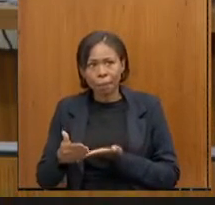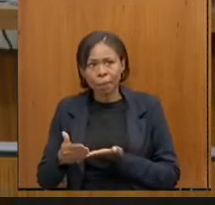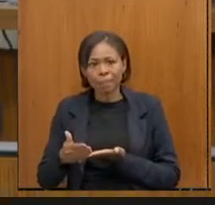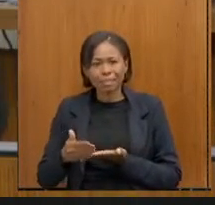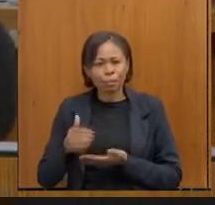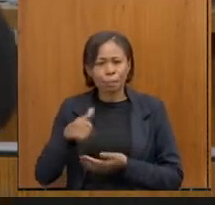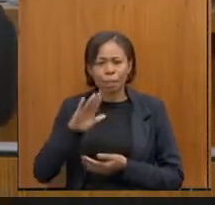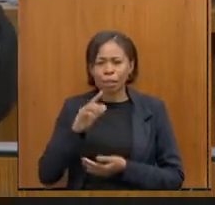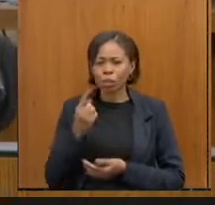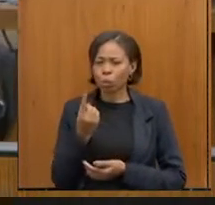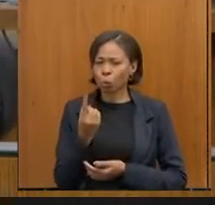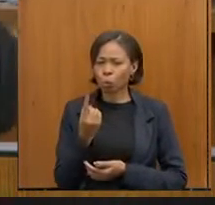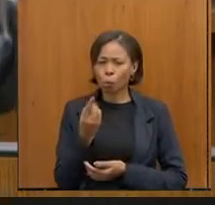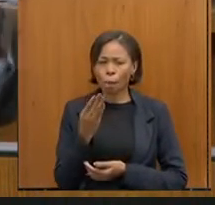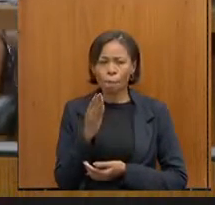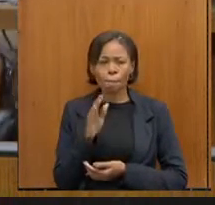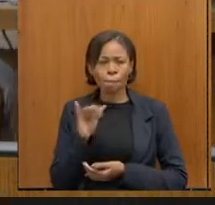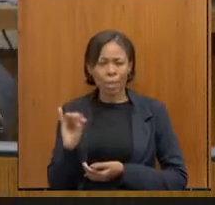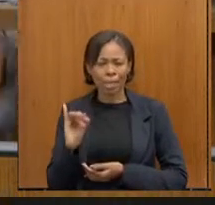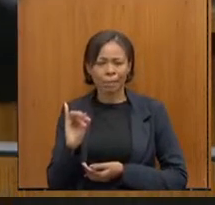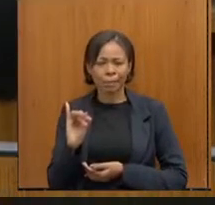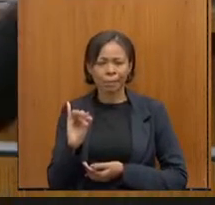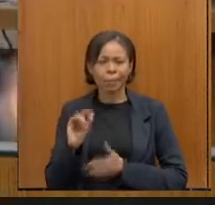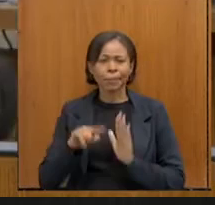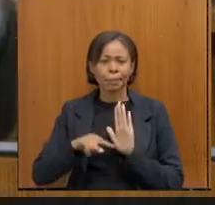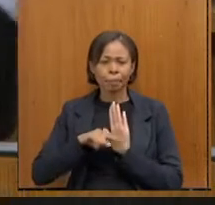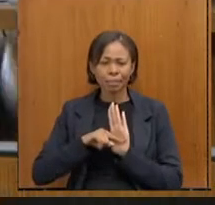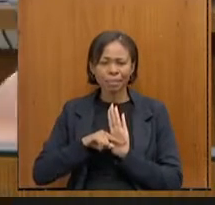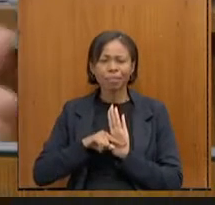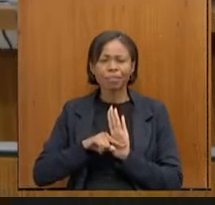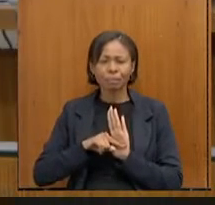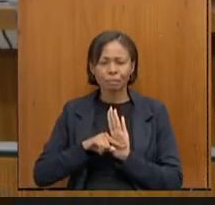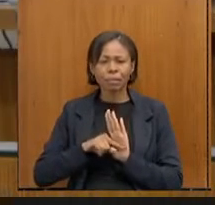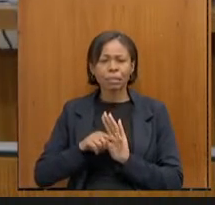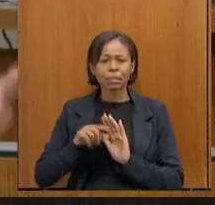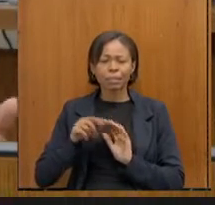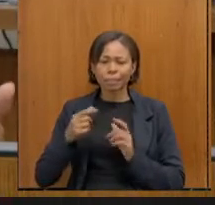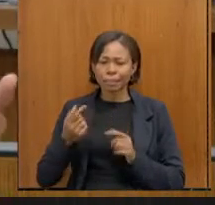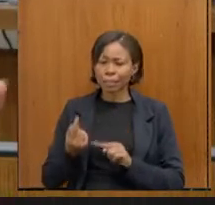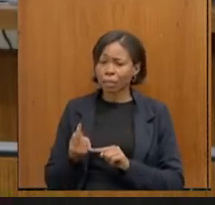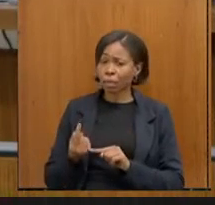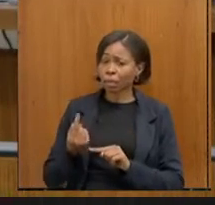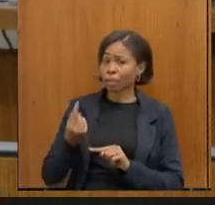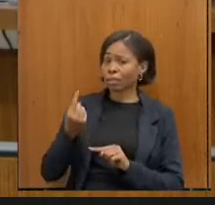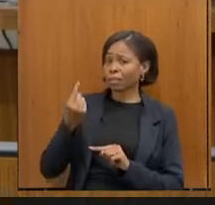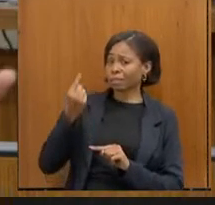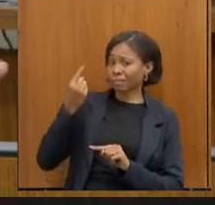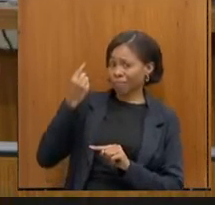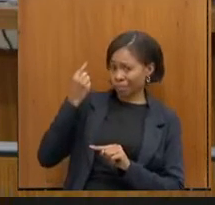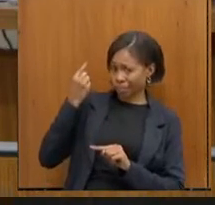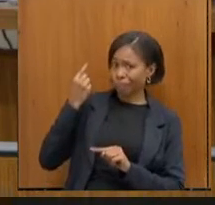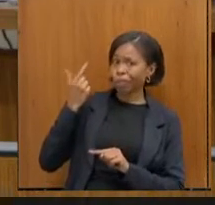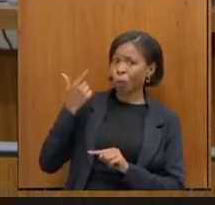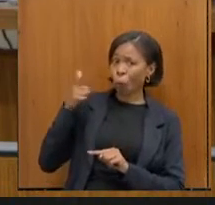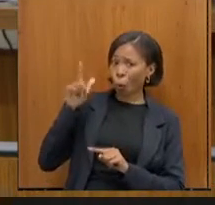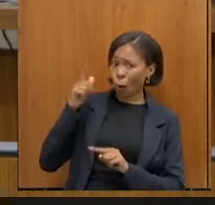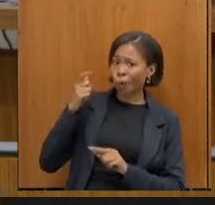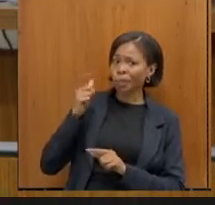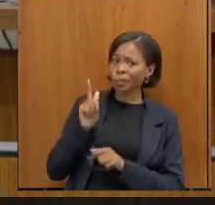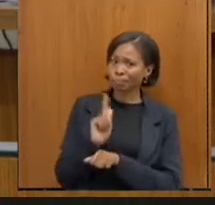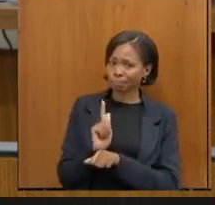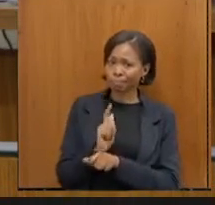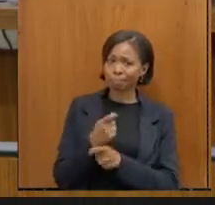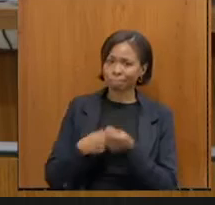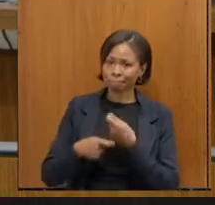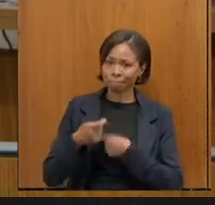passivo que está sendo trabalhado para resolver de gestões anteriores que de boa-fé mas essas